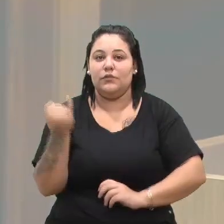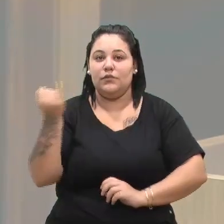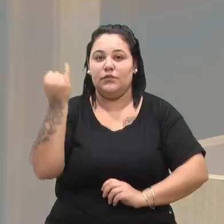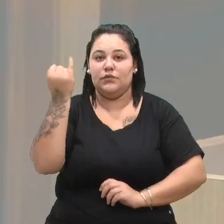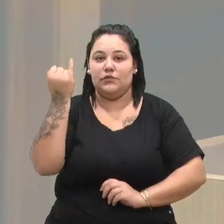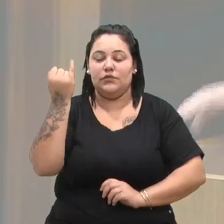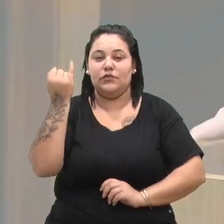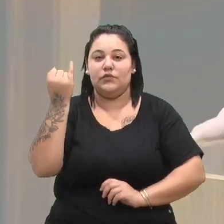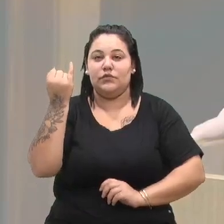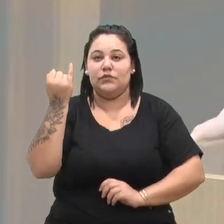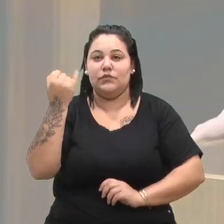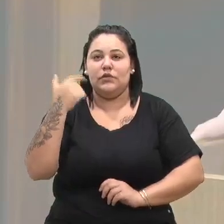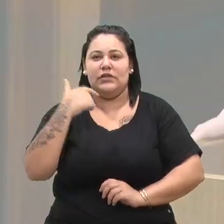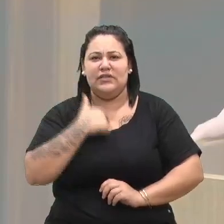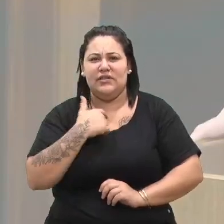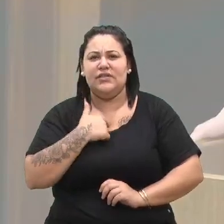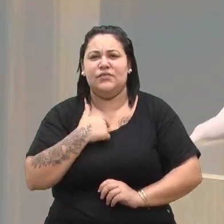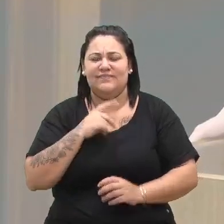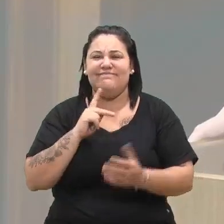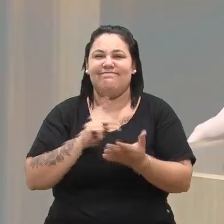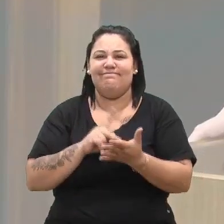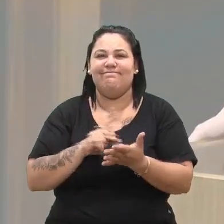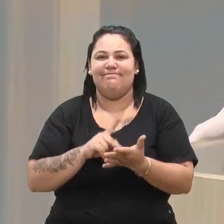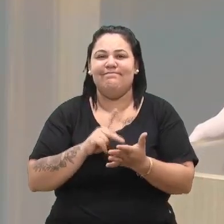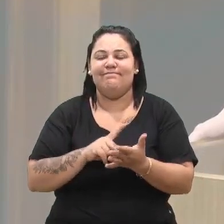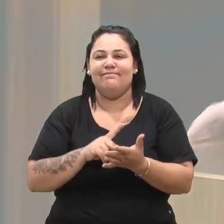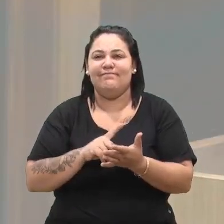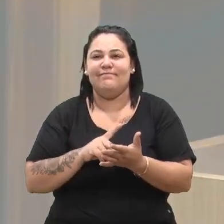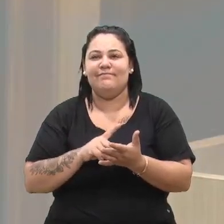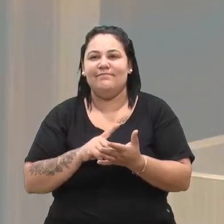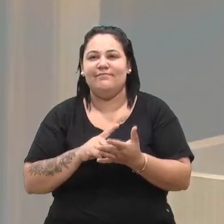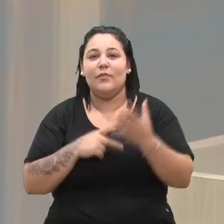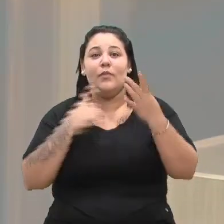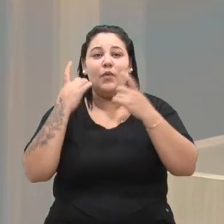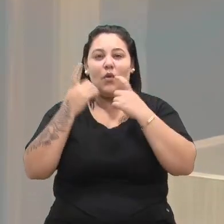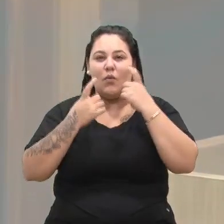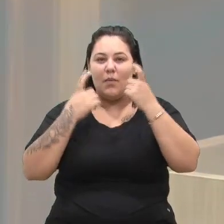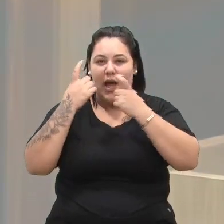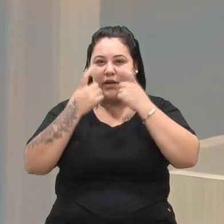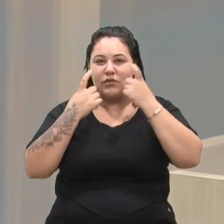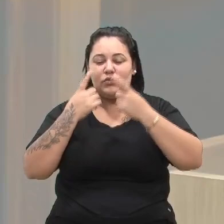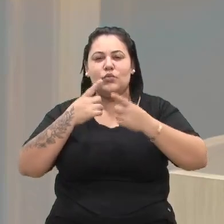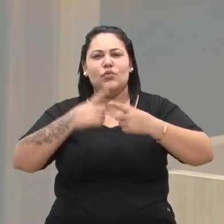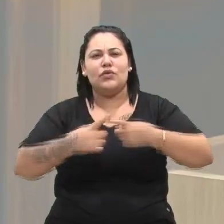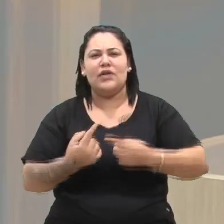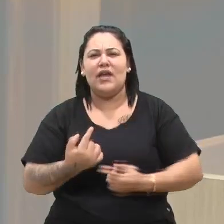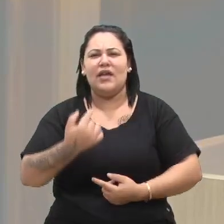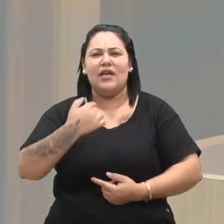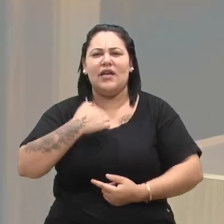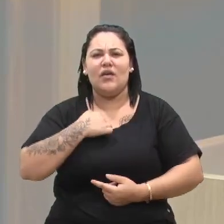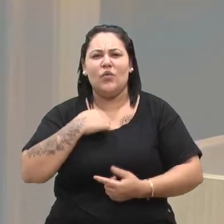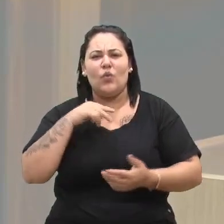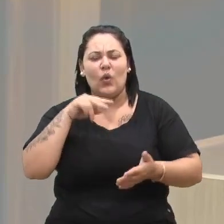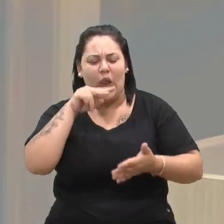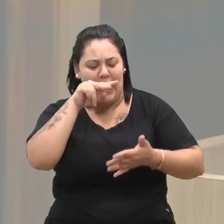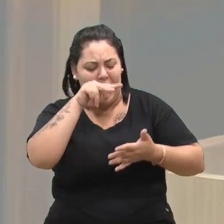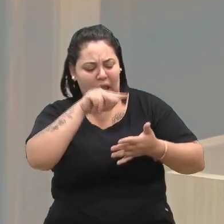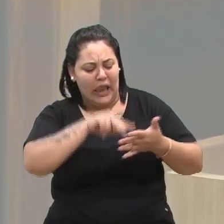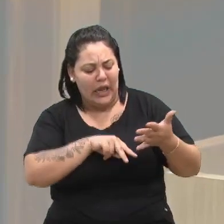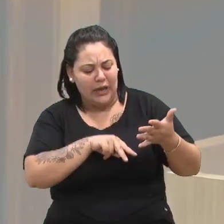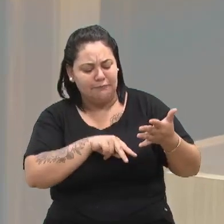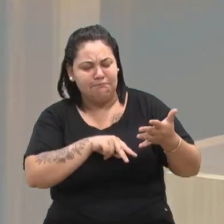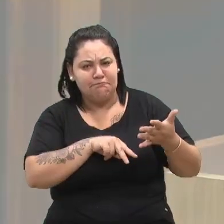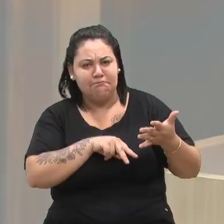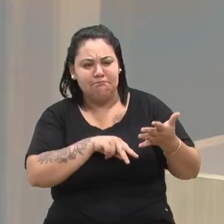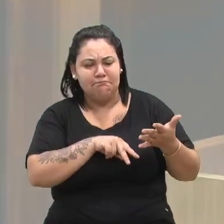acabou me preocupando bastante quando li uma reportagem no